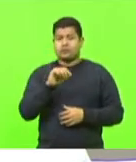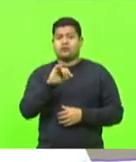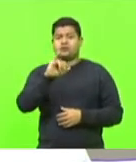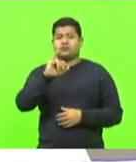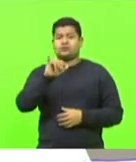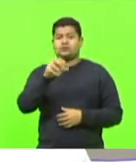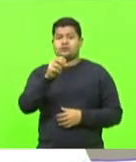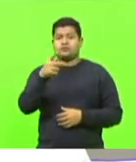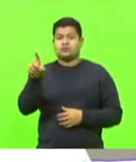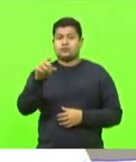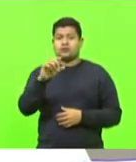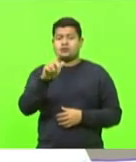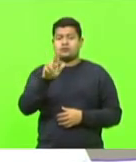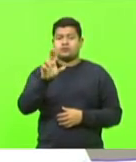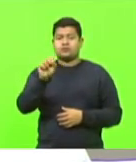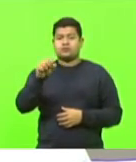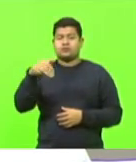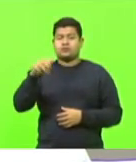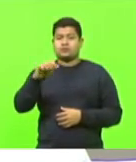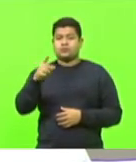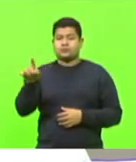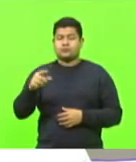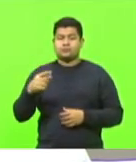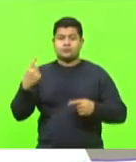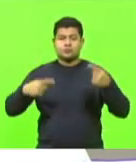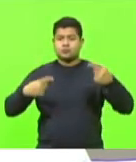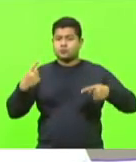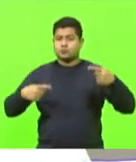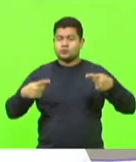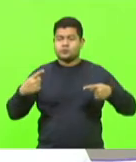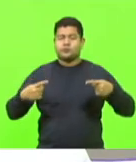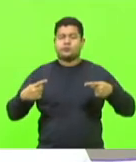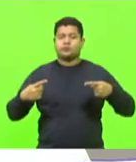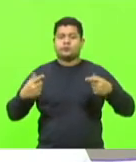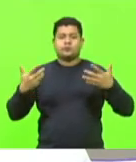Gusmão. Em discussão?